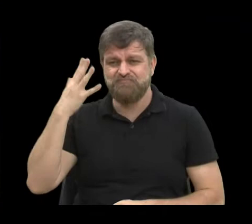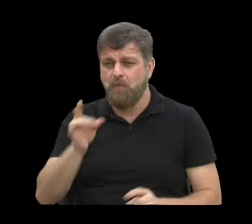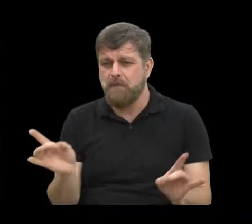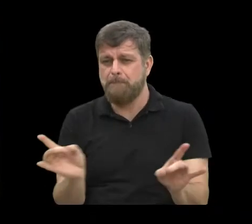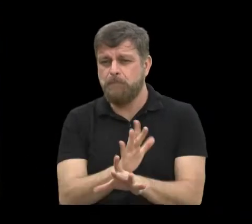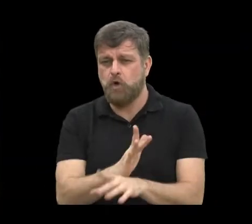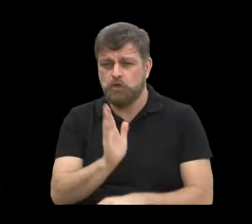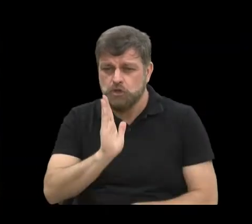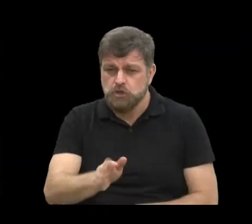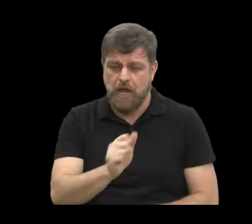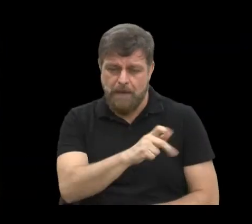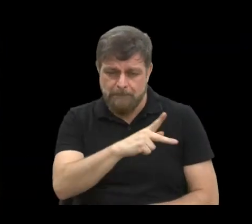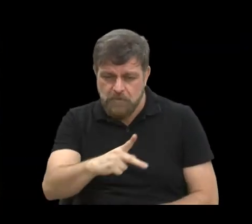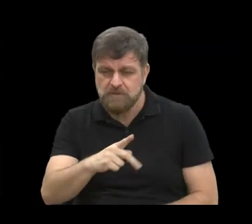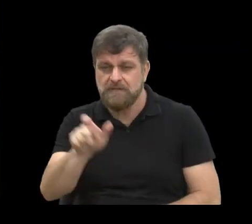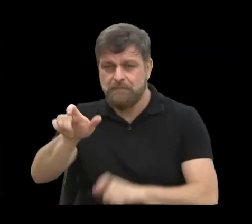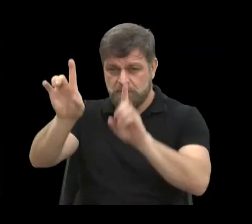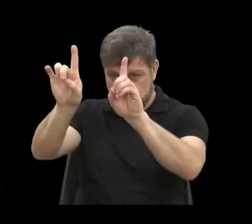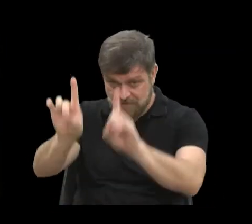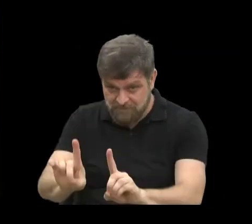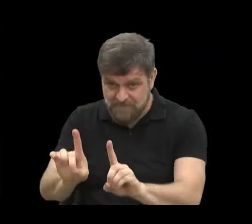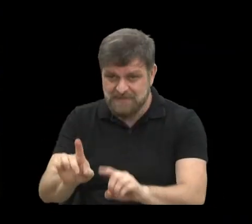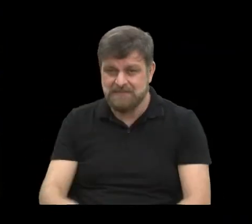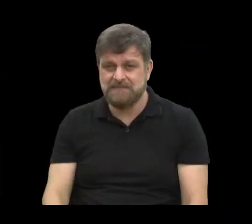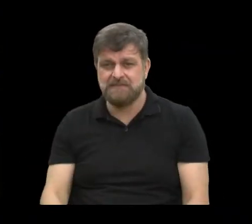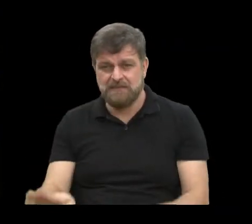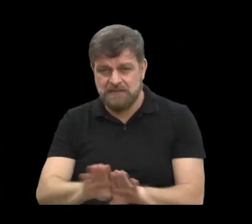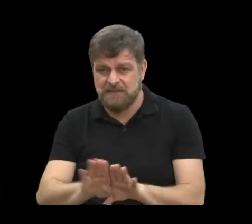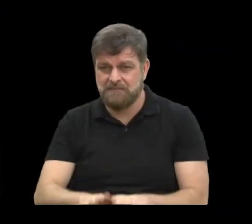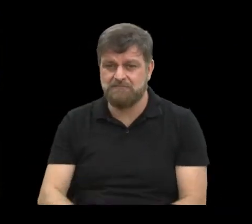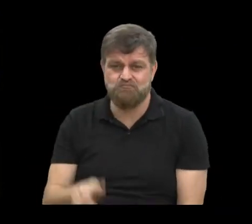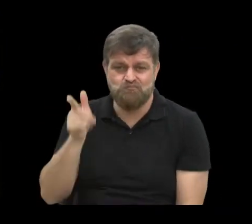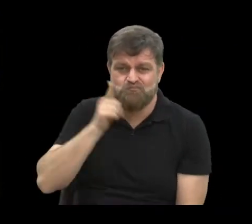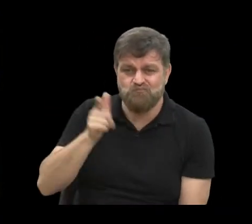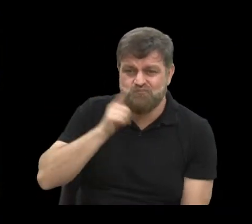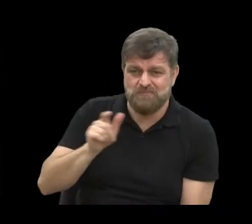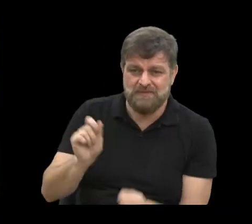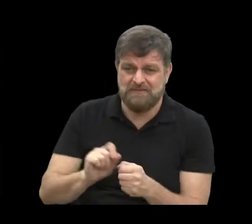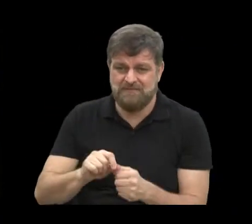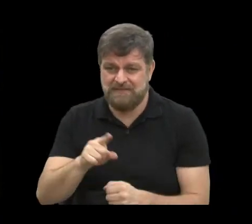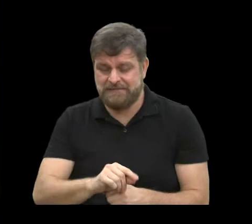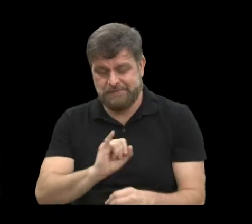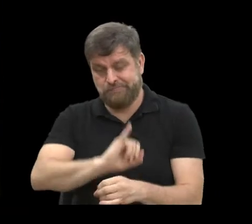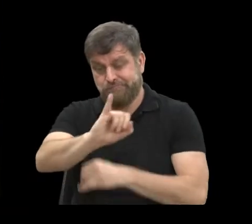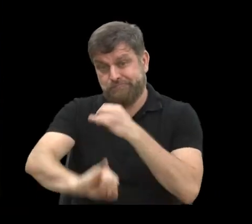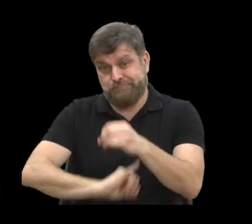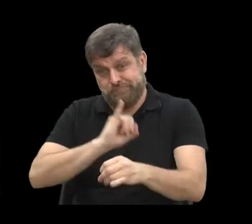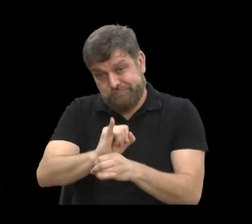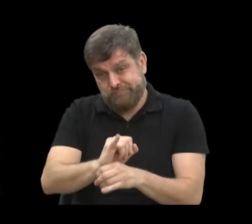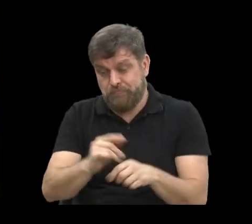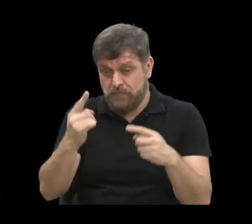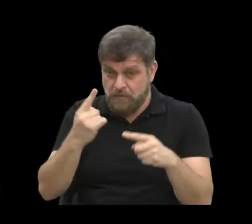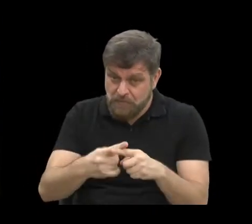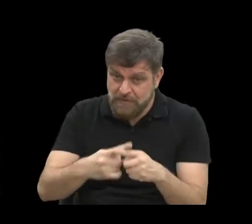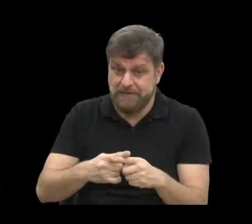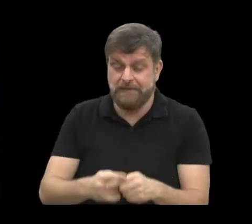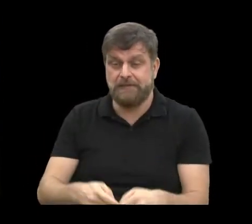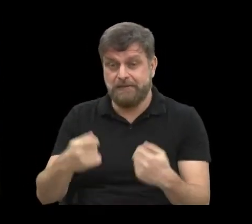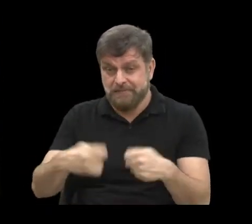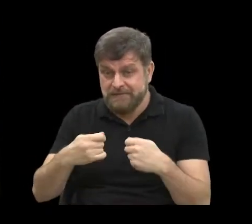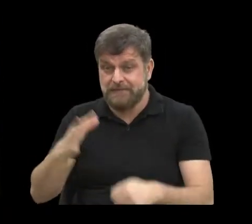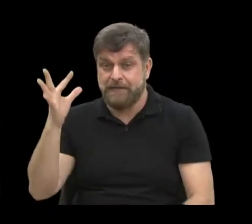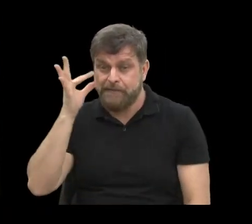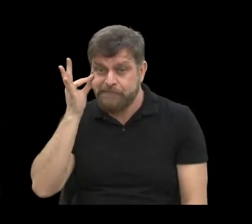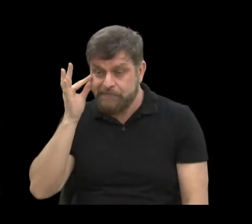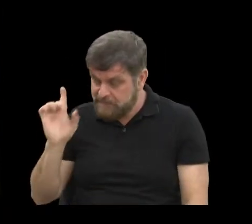a aposentadoria da pessoa com deficiência, a gente não consegue conceder online, óbvio, porque precisa